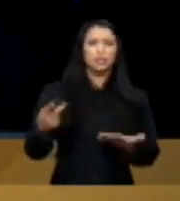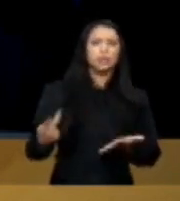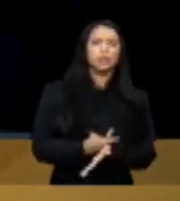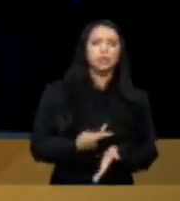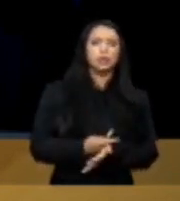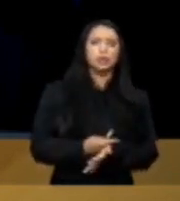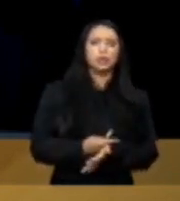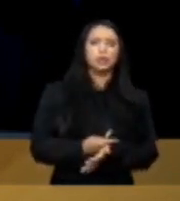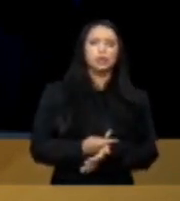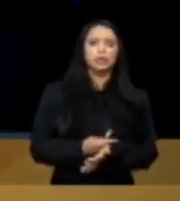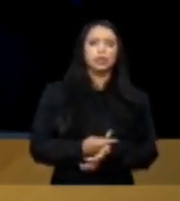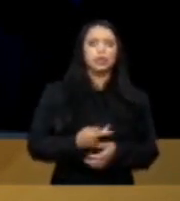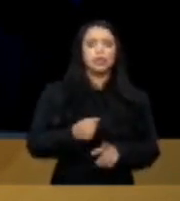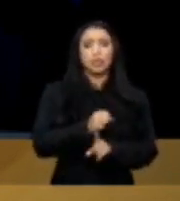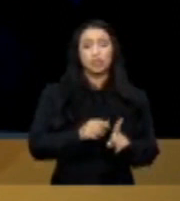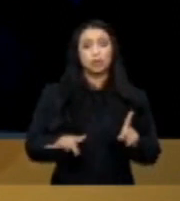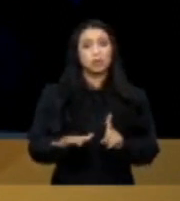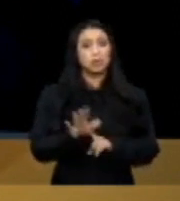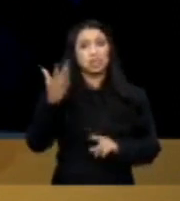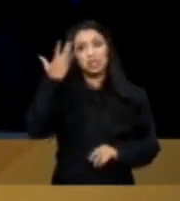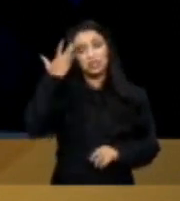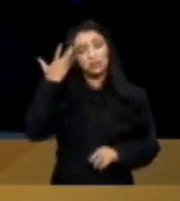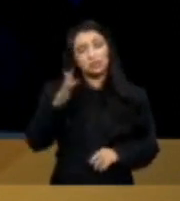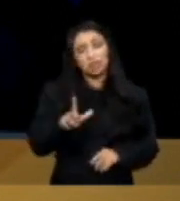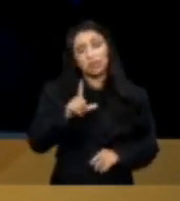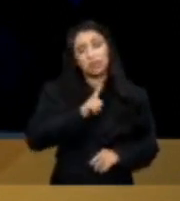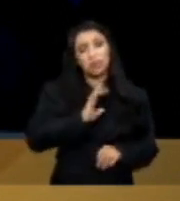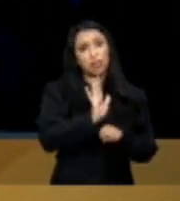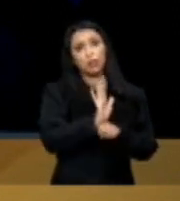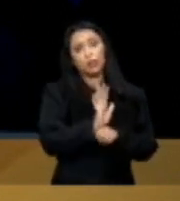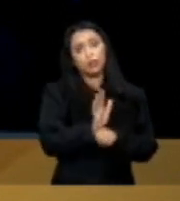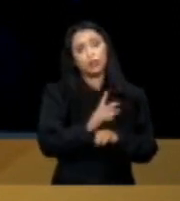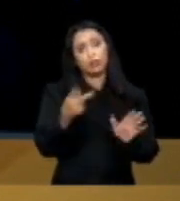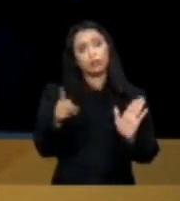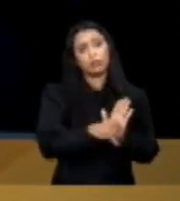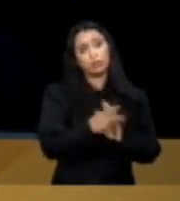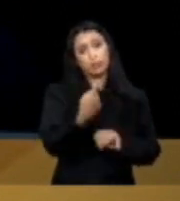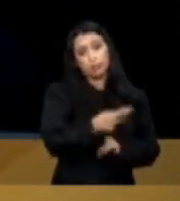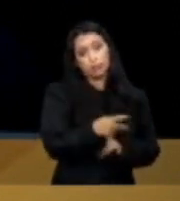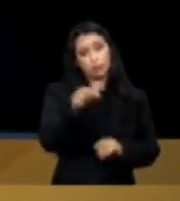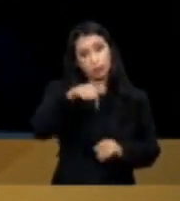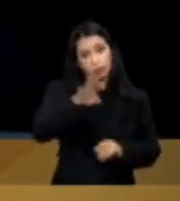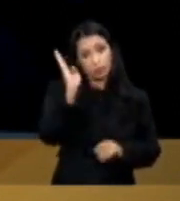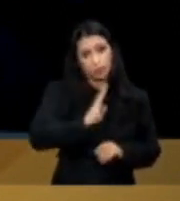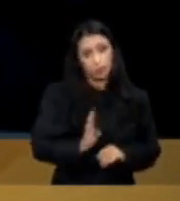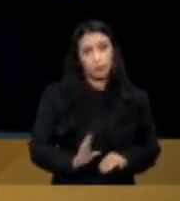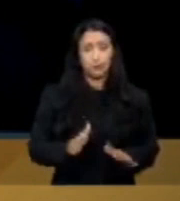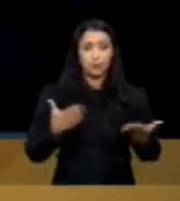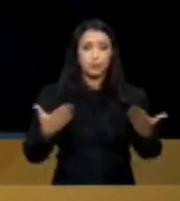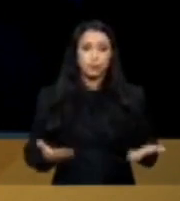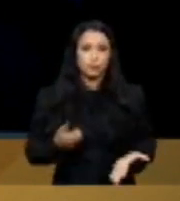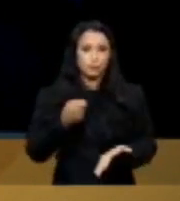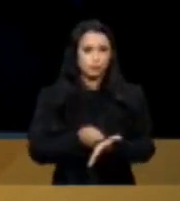o público brasileiro sequer tem conhecimento da existência e disponibilidade do filme nacional. Em apreço ao